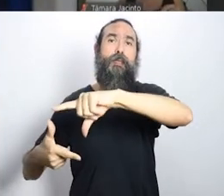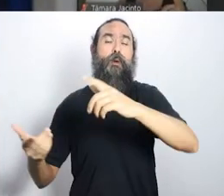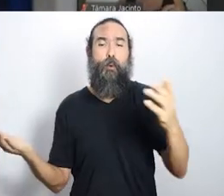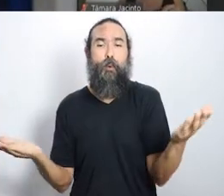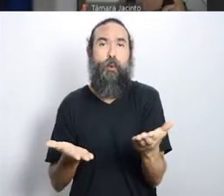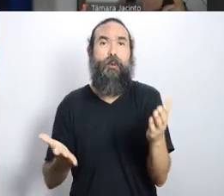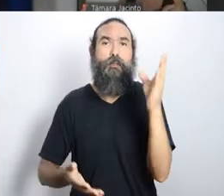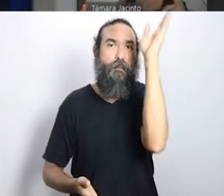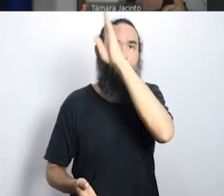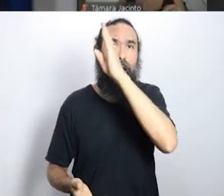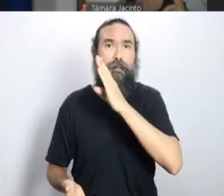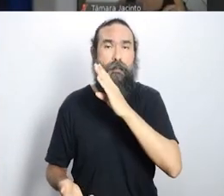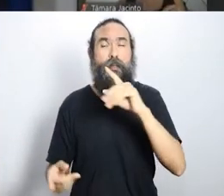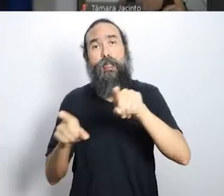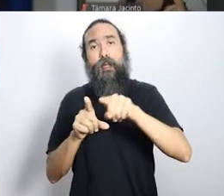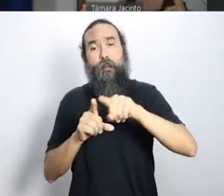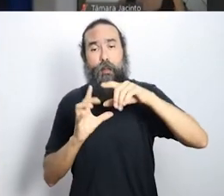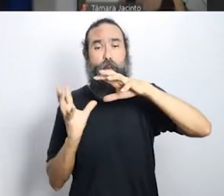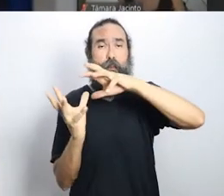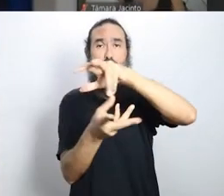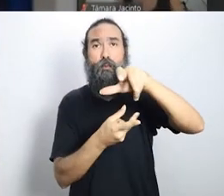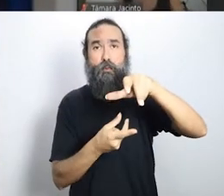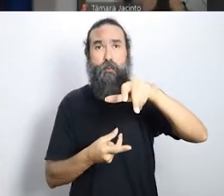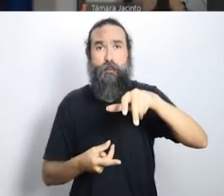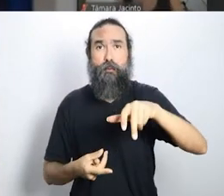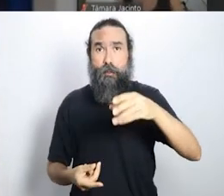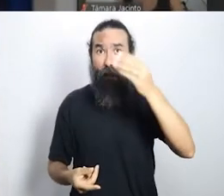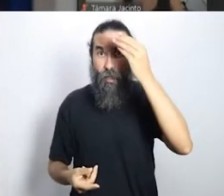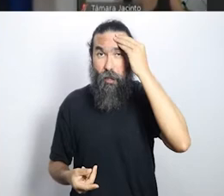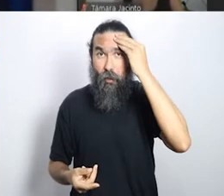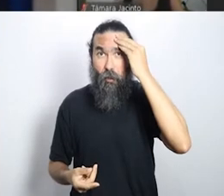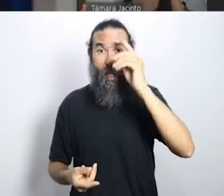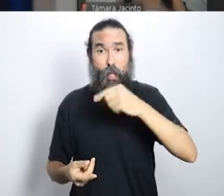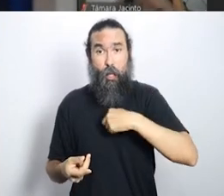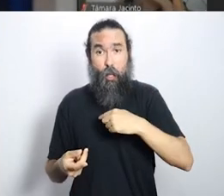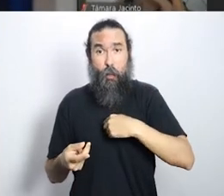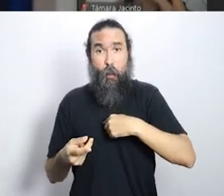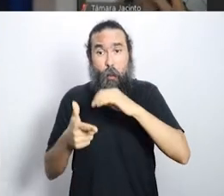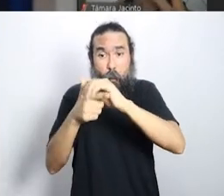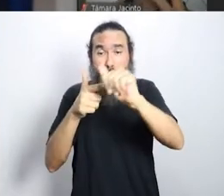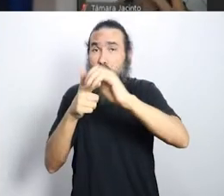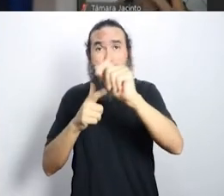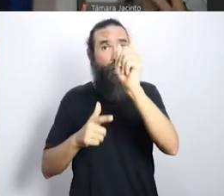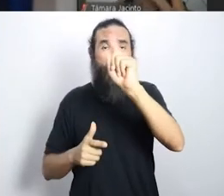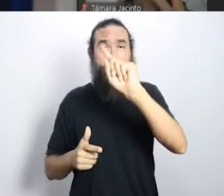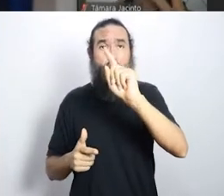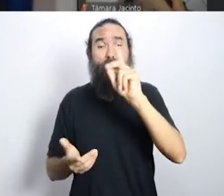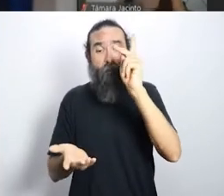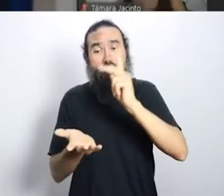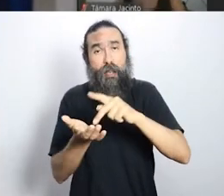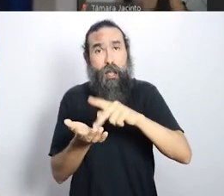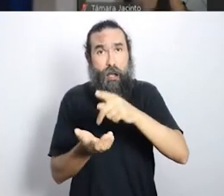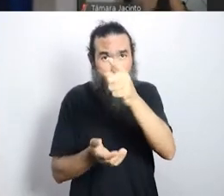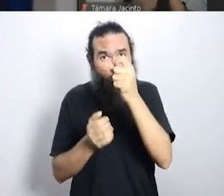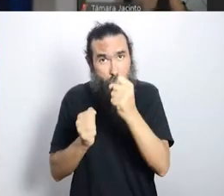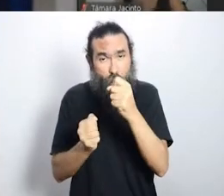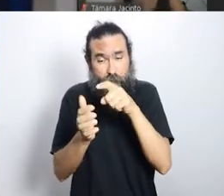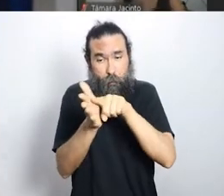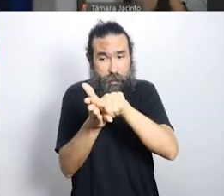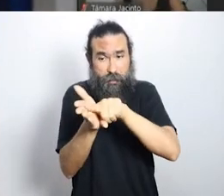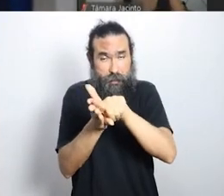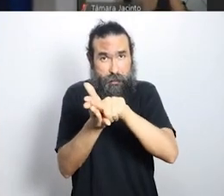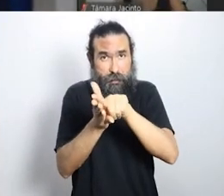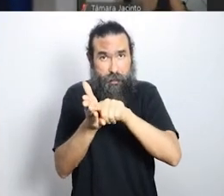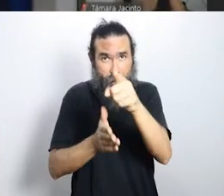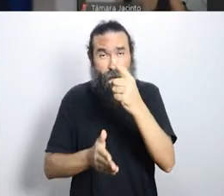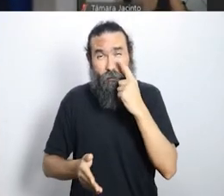mundo. Isso não é rasgação de seda, não. É porque você pode olhar aí rapidinho, faça uma pesquisa rapidinho para ver quem